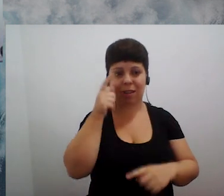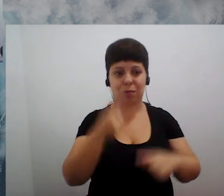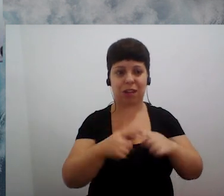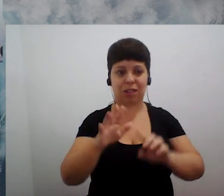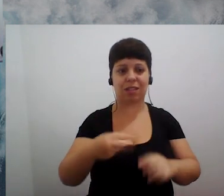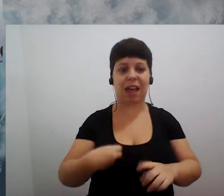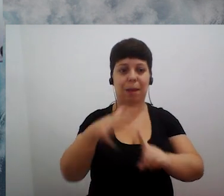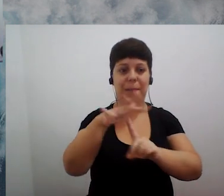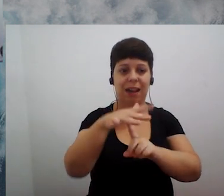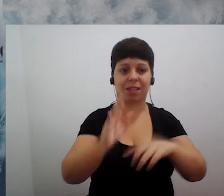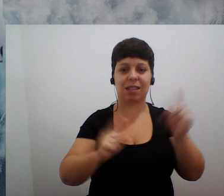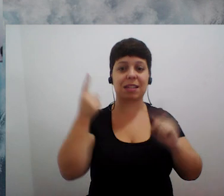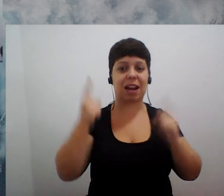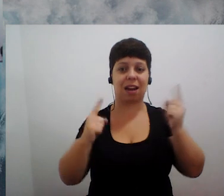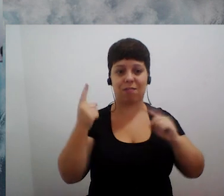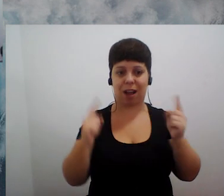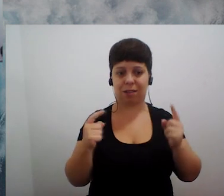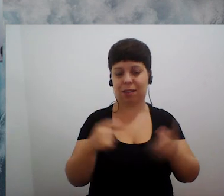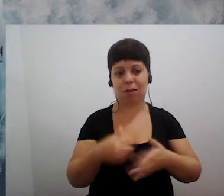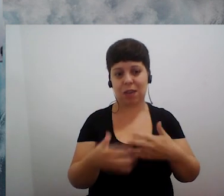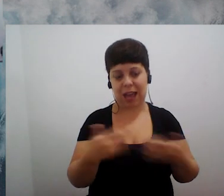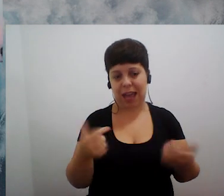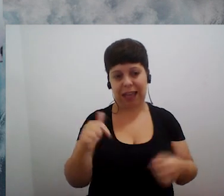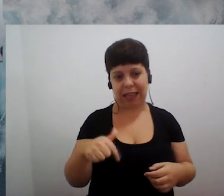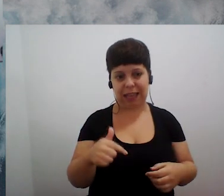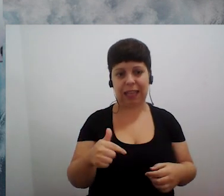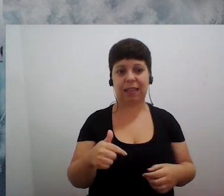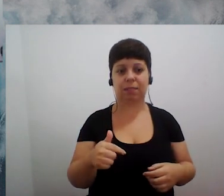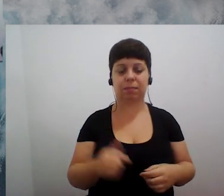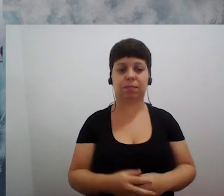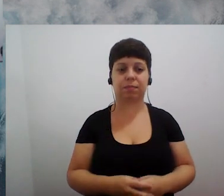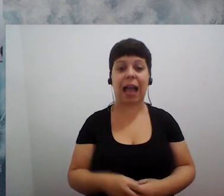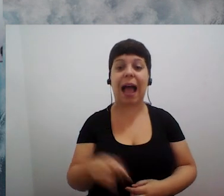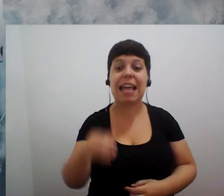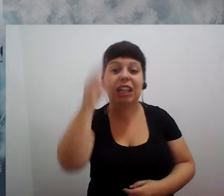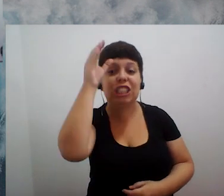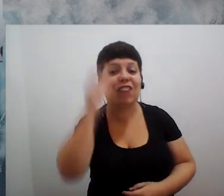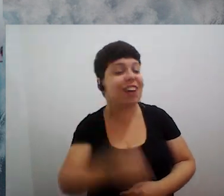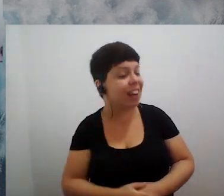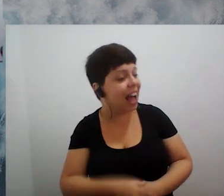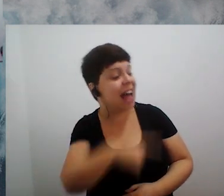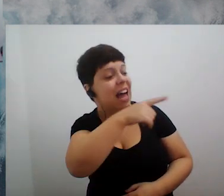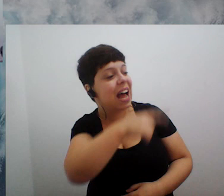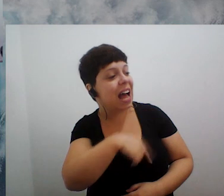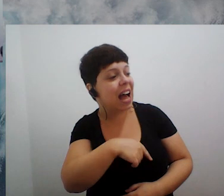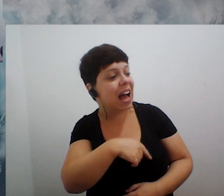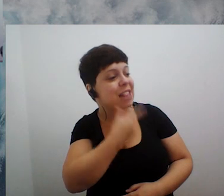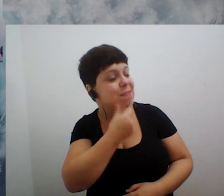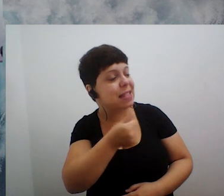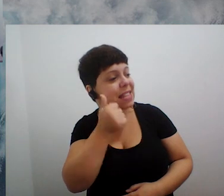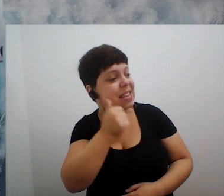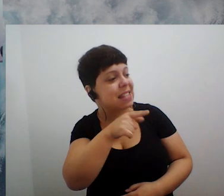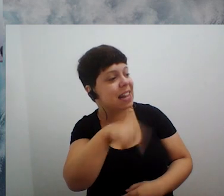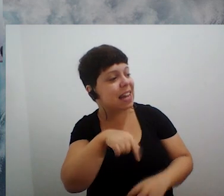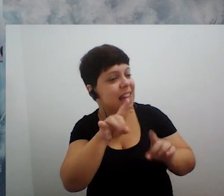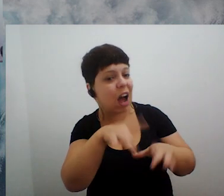interessante, porque às vezes a gente está na praça, às vezes a gente está no carnaval, tá? E sei lá, em qualquer lugar ali aqui na quebrada. E aí as tiazinhas passam e olha os meninos